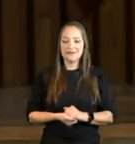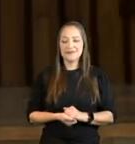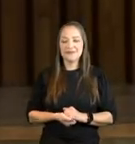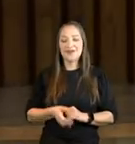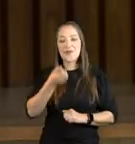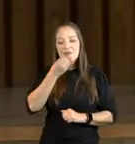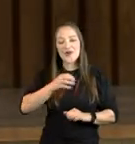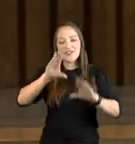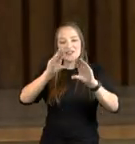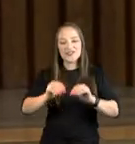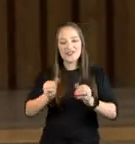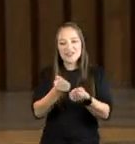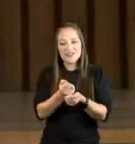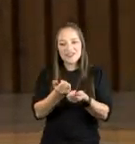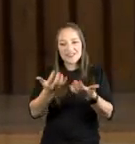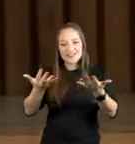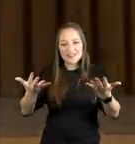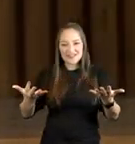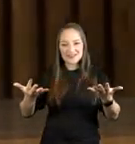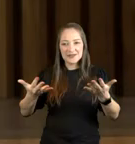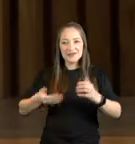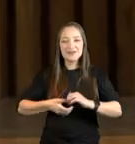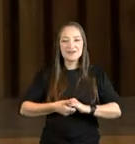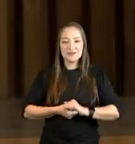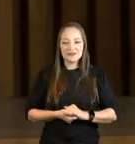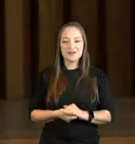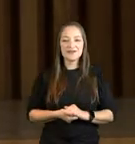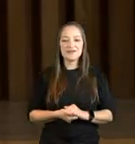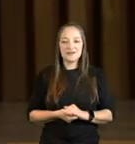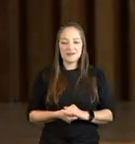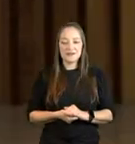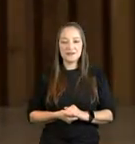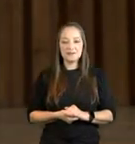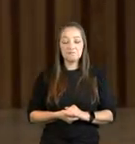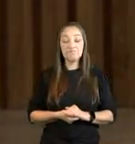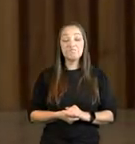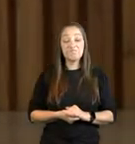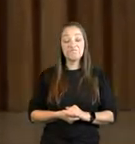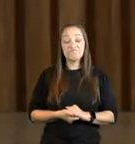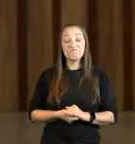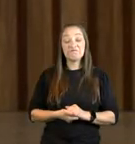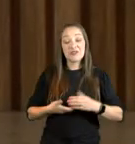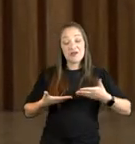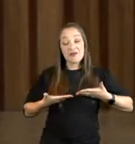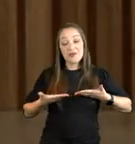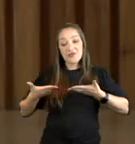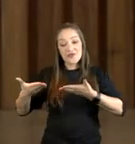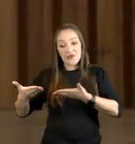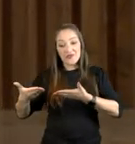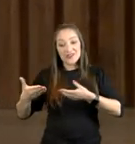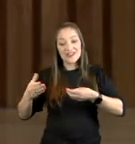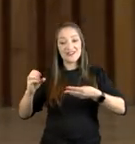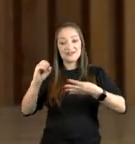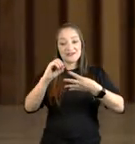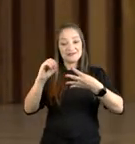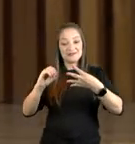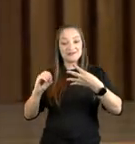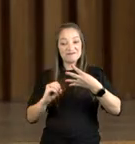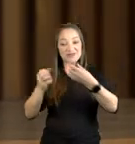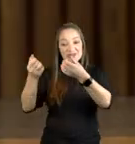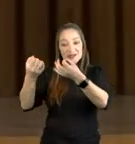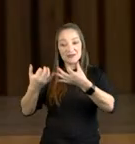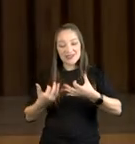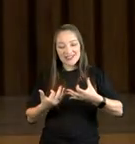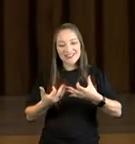Boa noite a todos, tudo bem? Fui convidado pelo CREA para falar de algo que eu